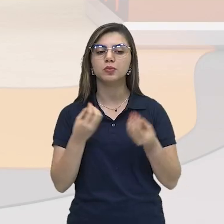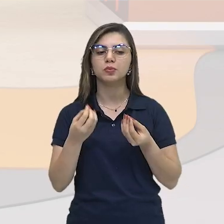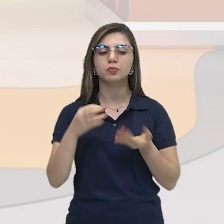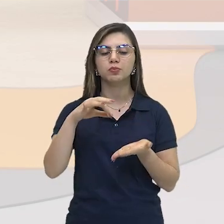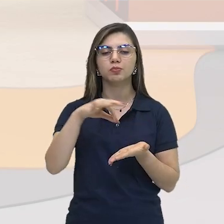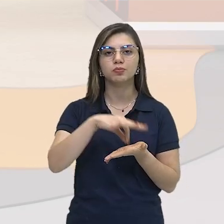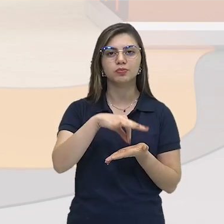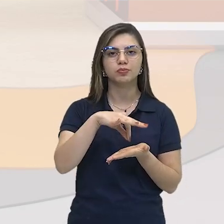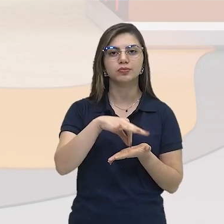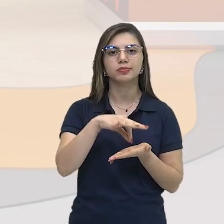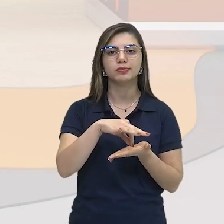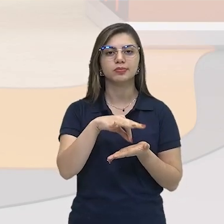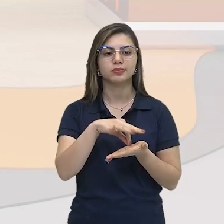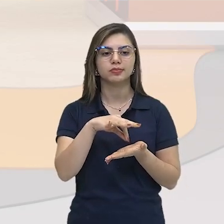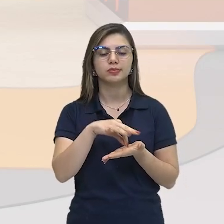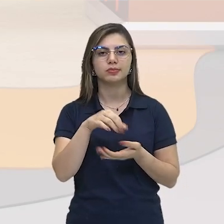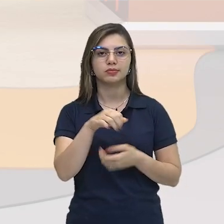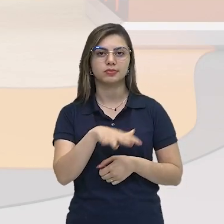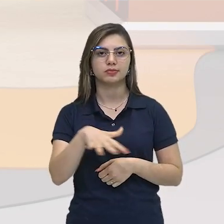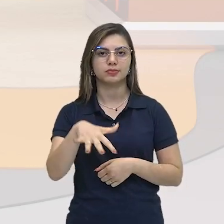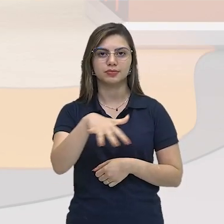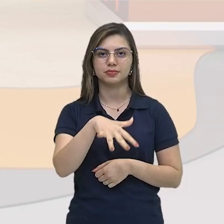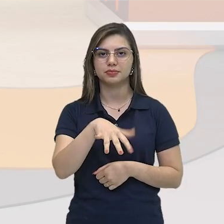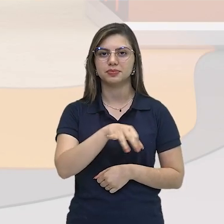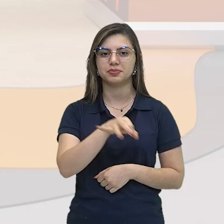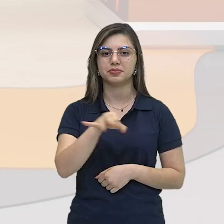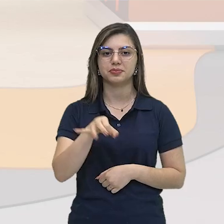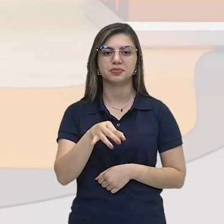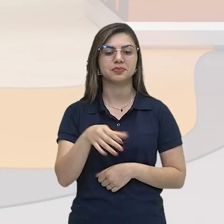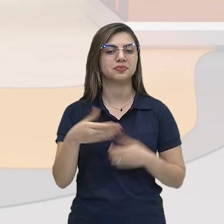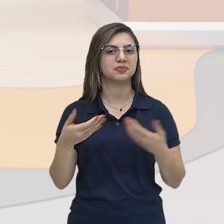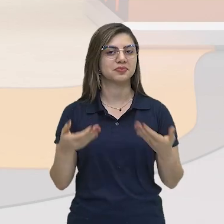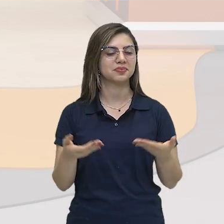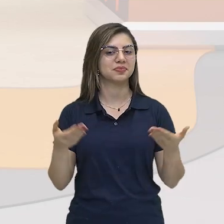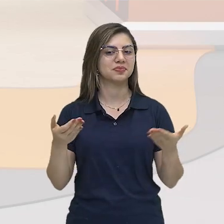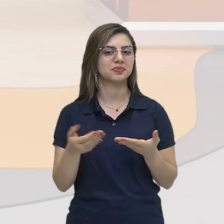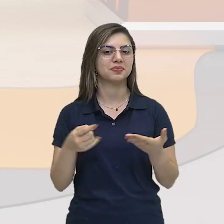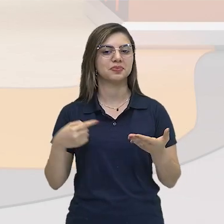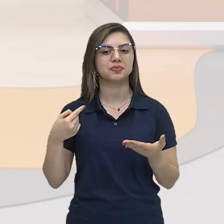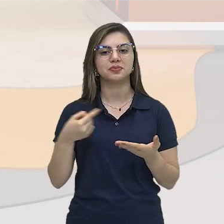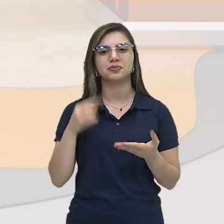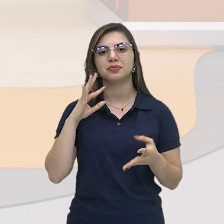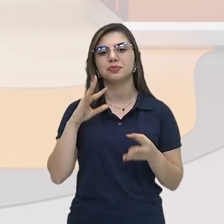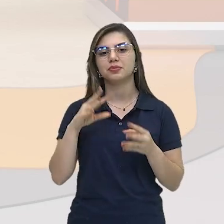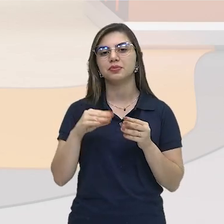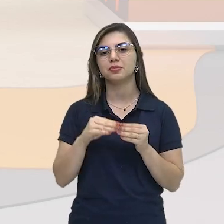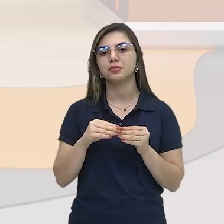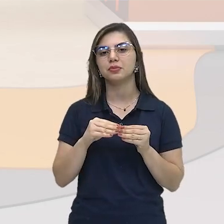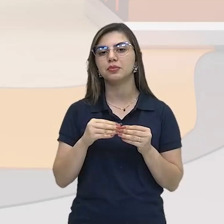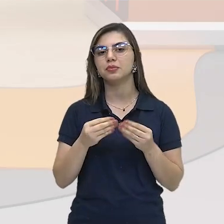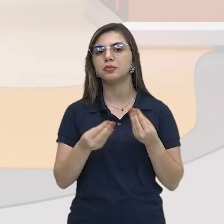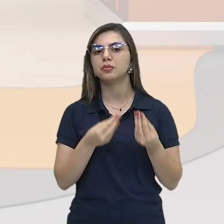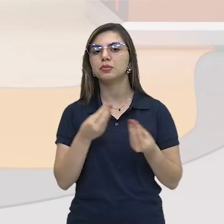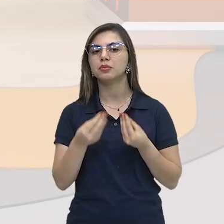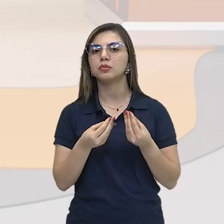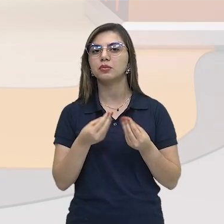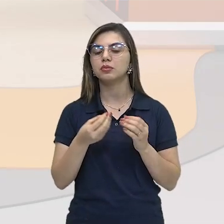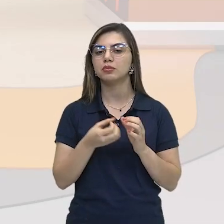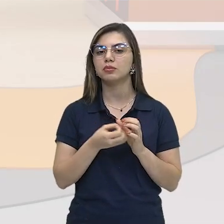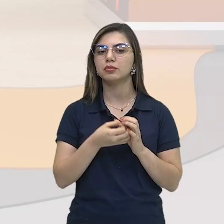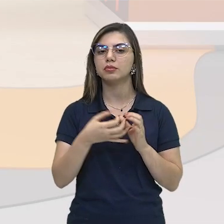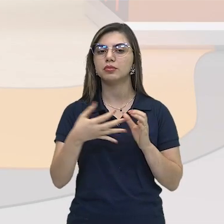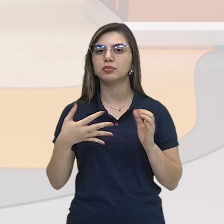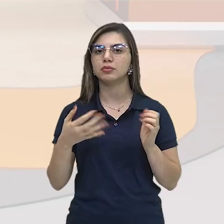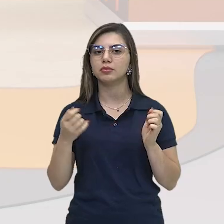orientação, localização do espaço. E na aula de hoje a gente vai compreender mais um desses elementos que vão